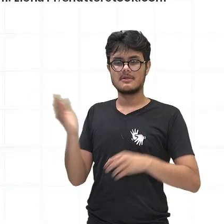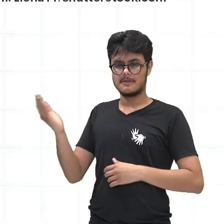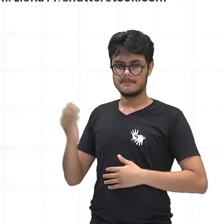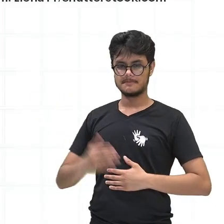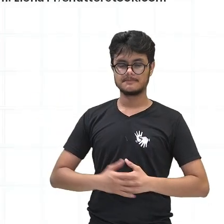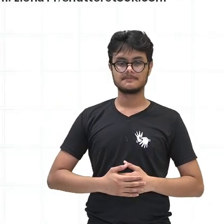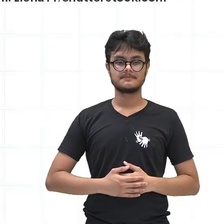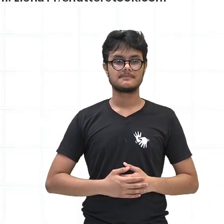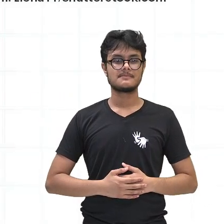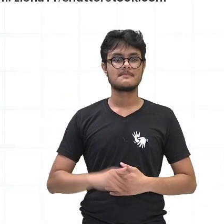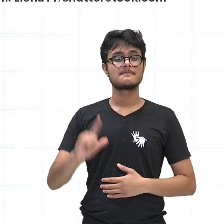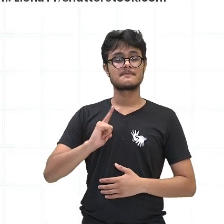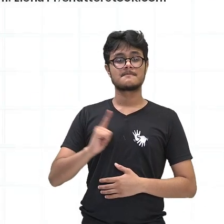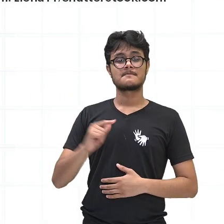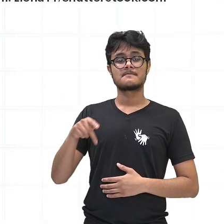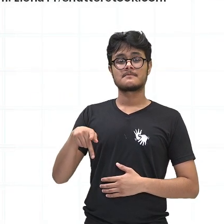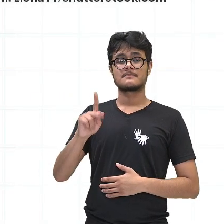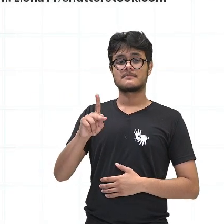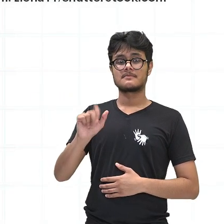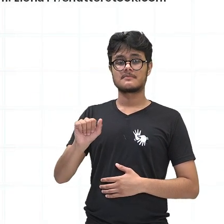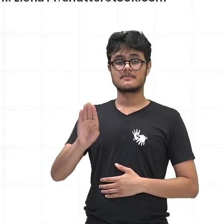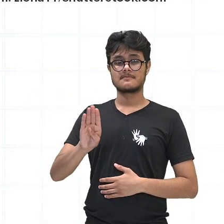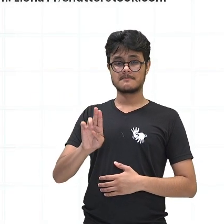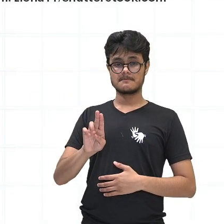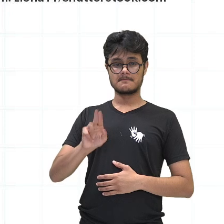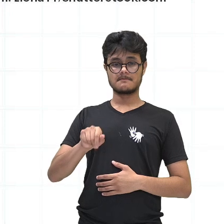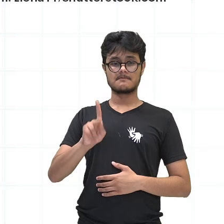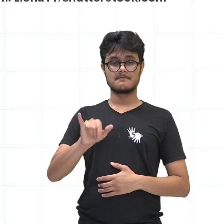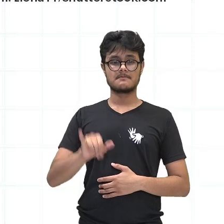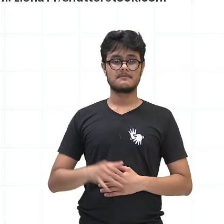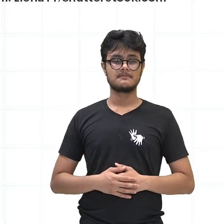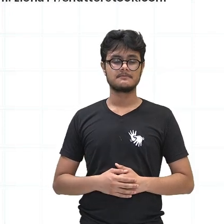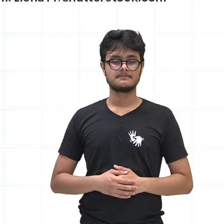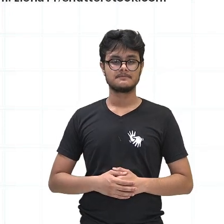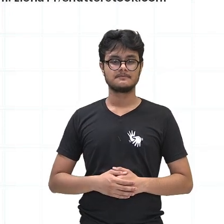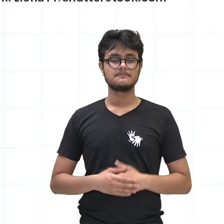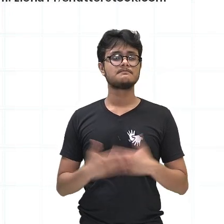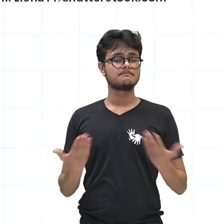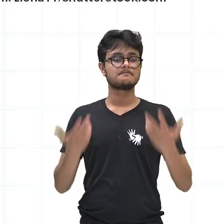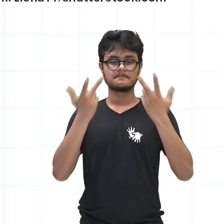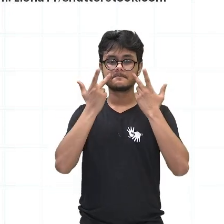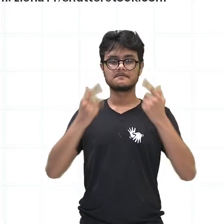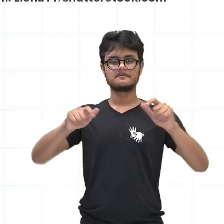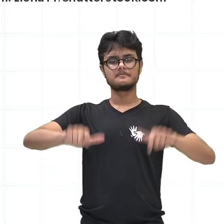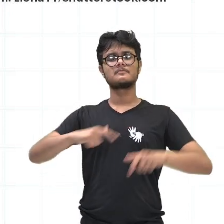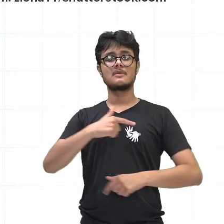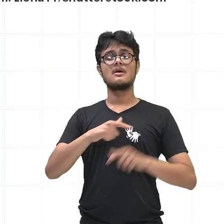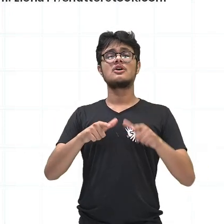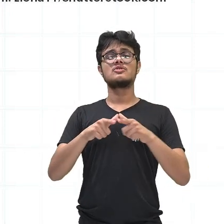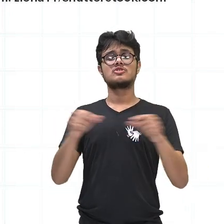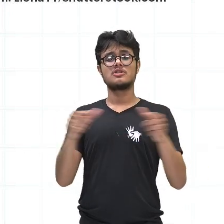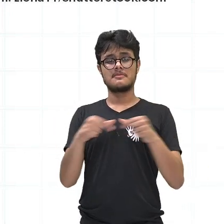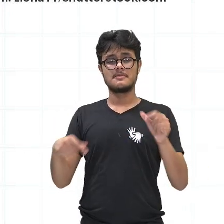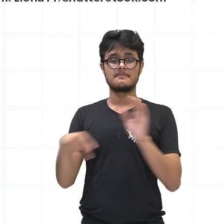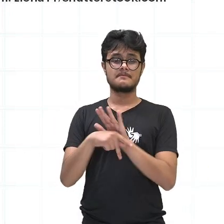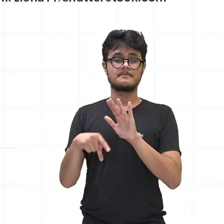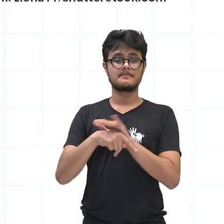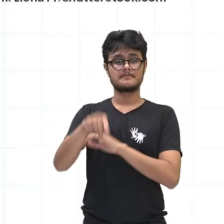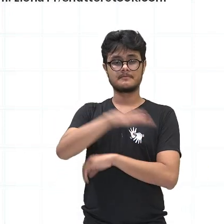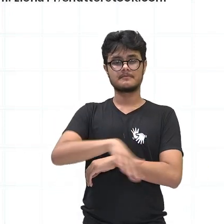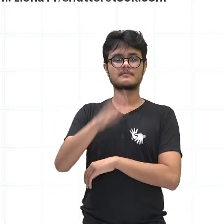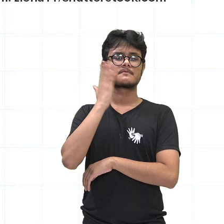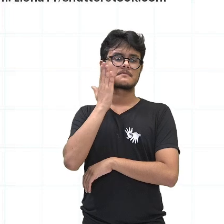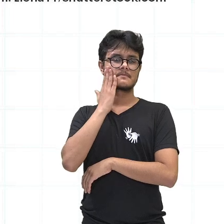tango. Aí nós temos outra dança que é o kabuki, tá? Uma forma de teatro dançante do Japão. O kabuki é conhecido por